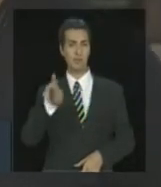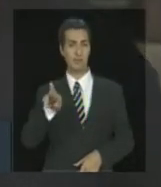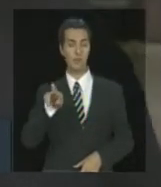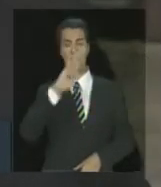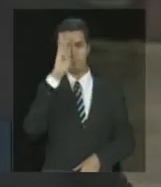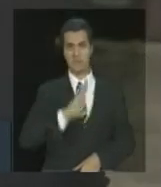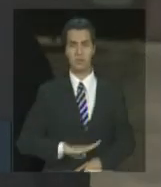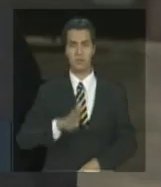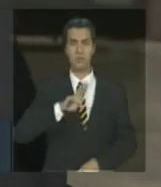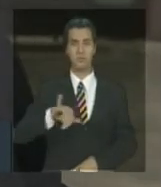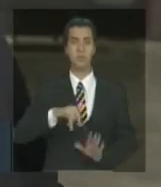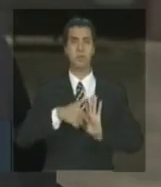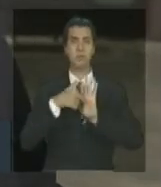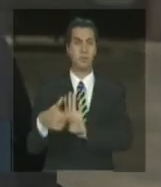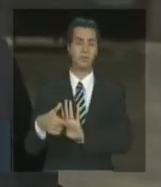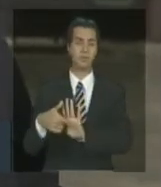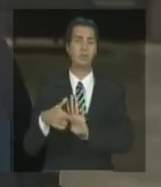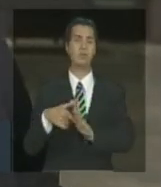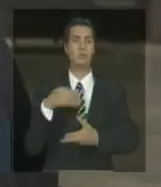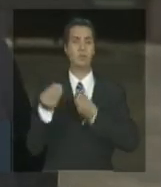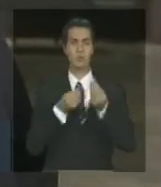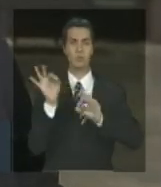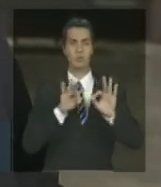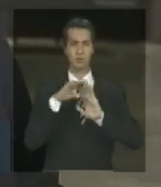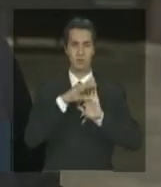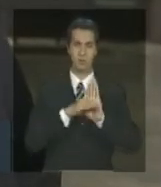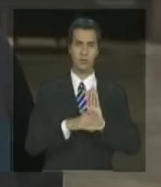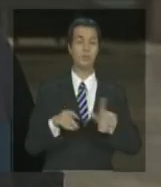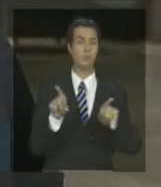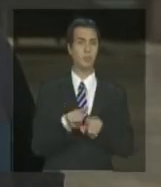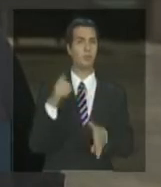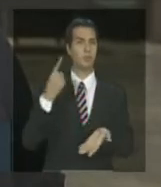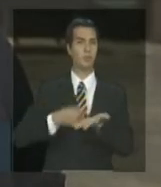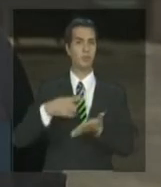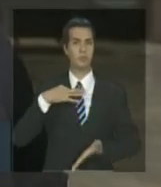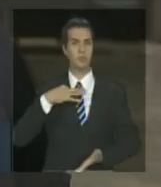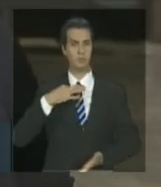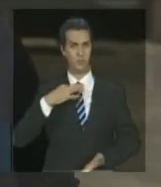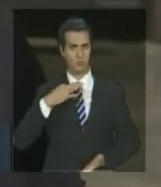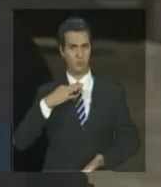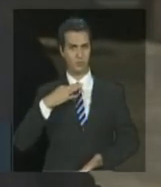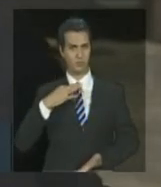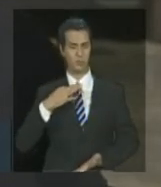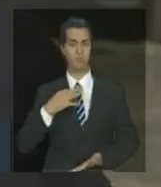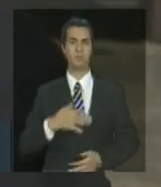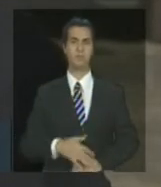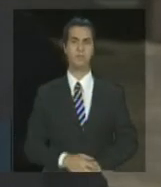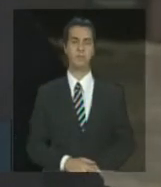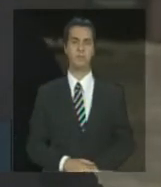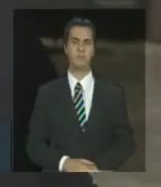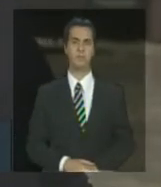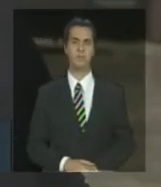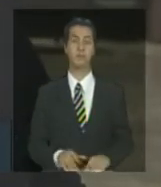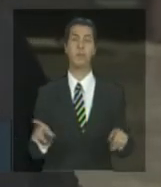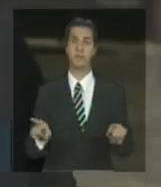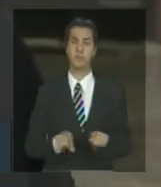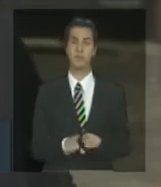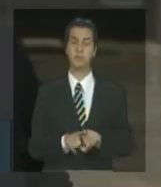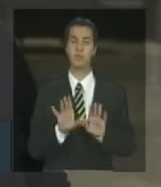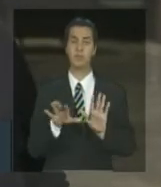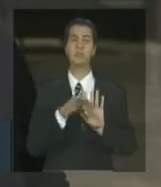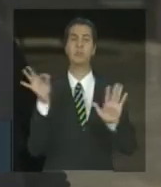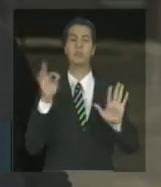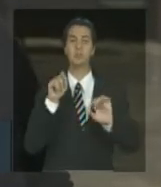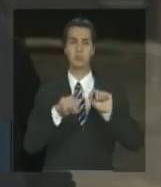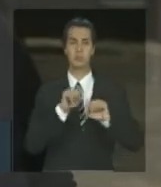apresentará a revisão do Plano Nacional de Mudanças Climáticas e os compromissos voluntários associados a esses setores. Também foi destacado que os planos que